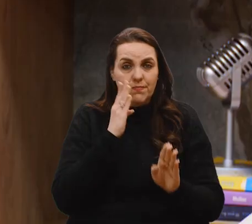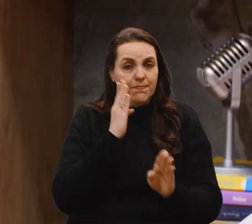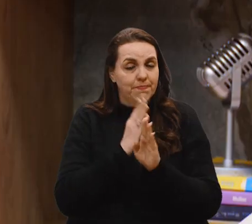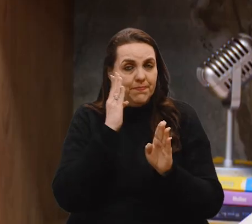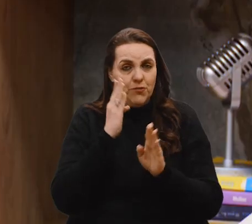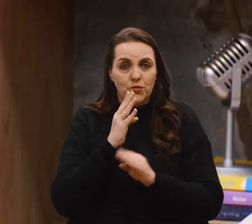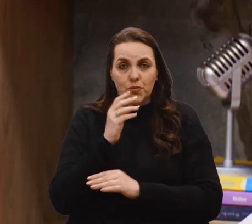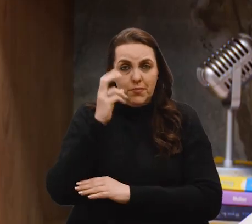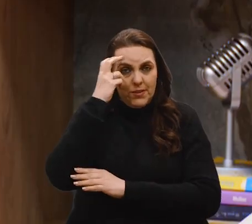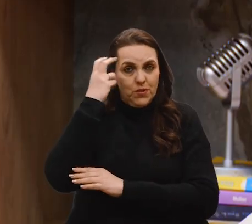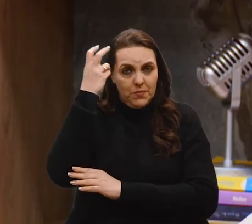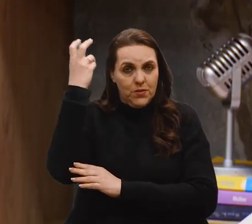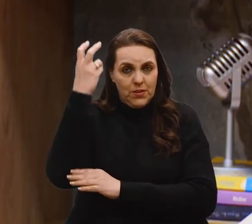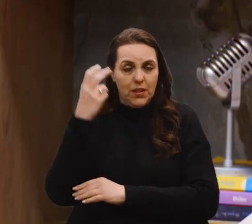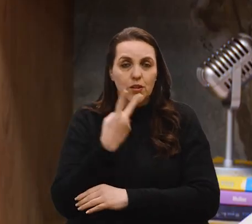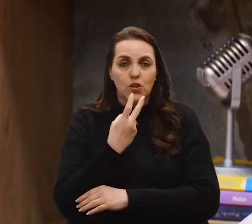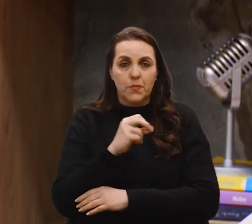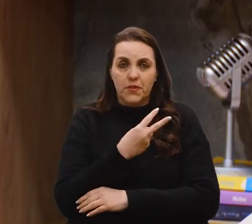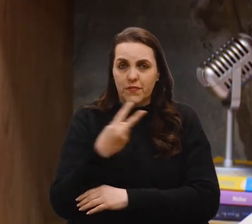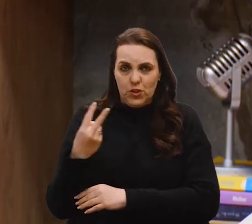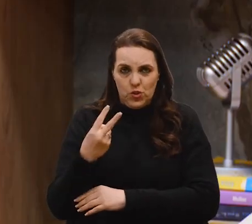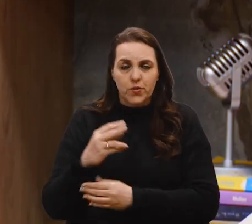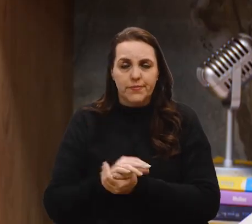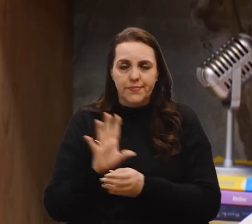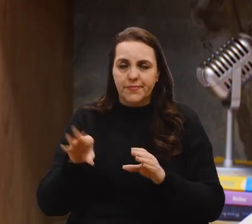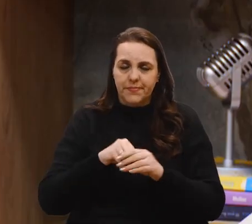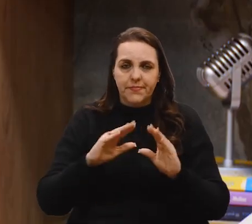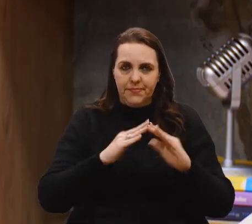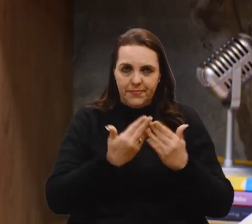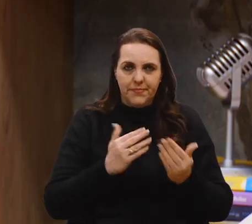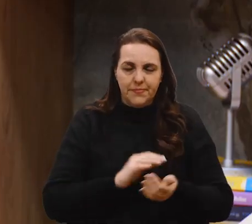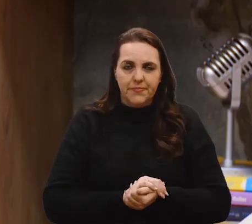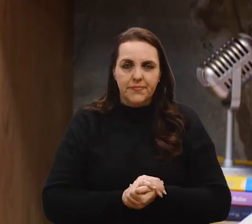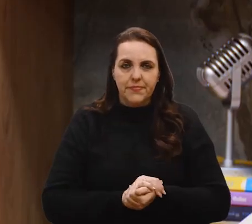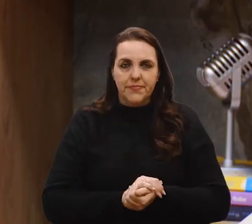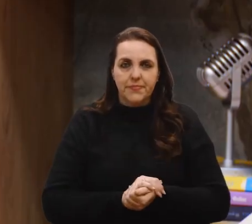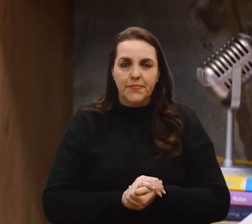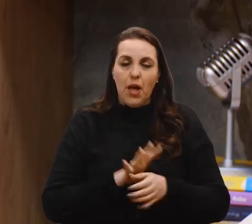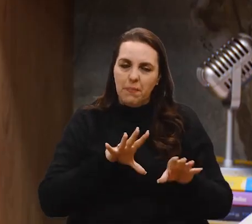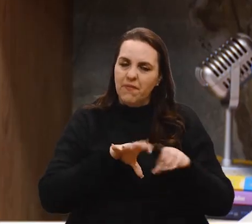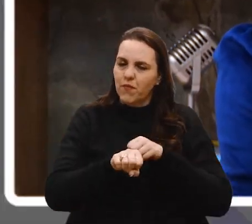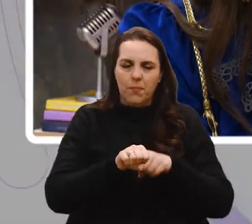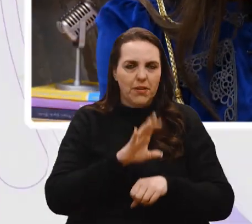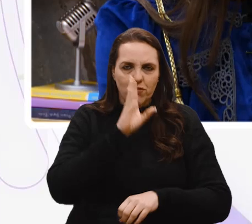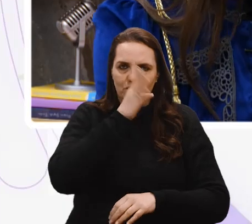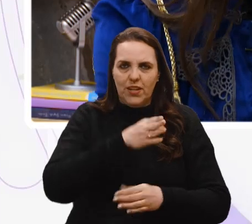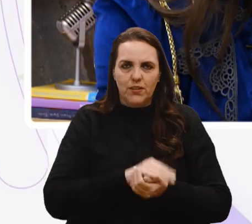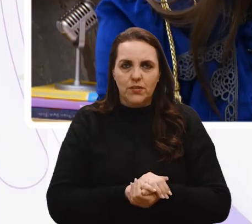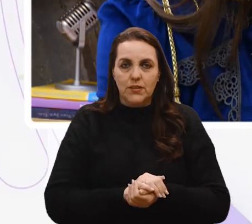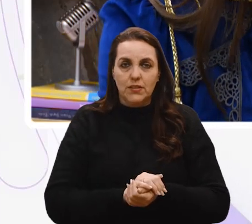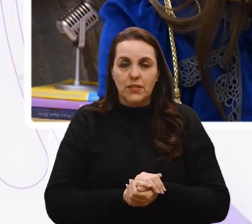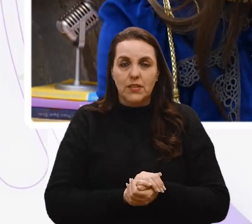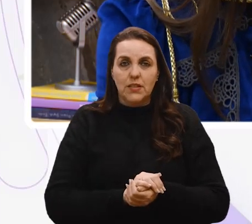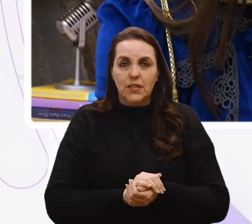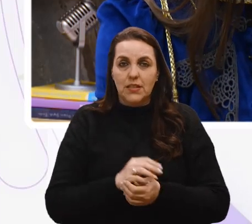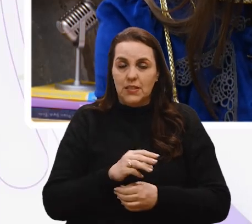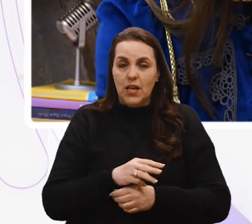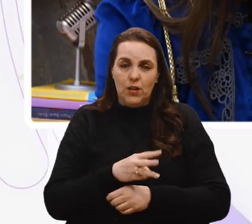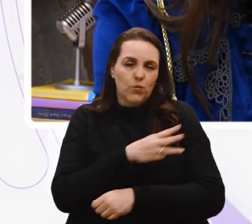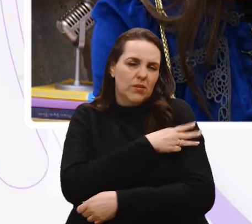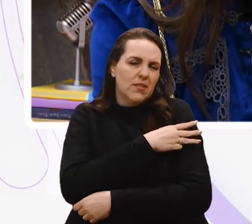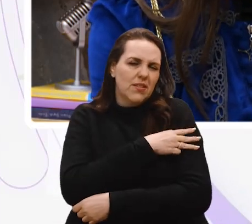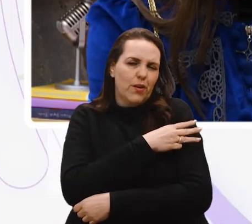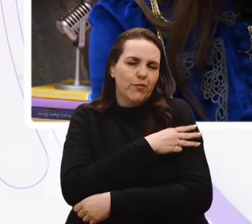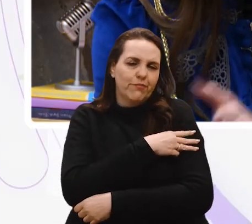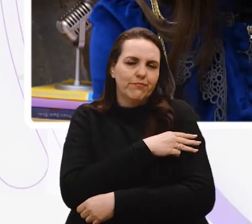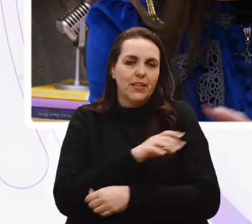foi em 2022 e no outro ano eu me formei. Daí, na escola. Tá. Em 23 eu me formei. E já no médio daí? Não, no terceirão. Eu tava